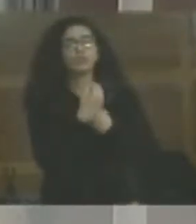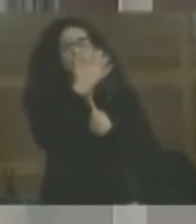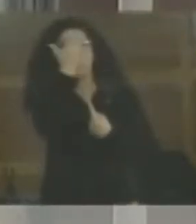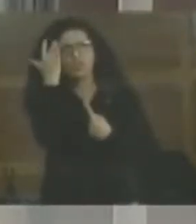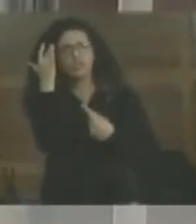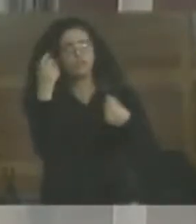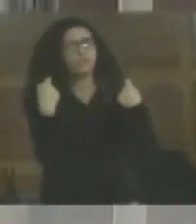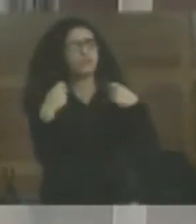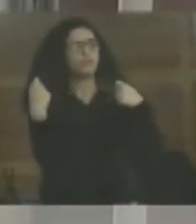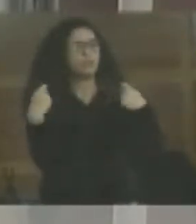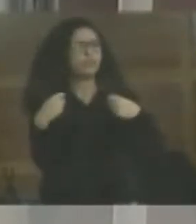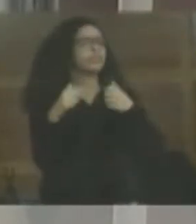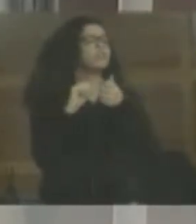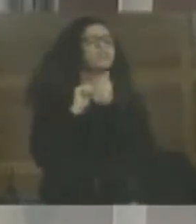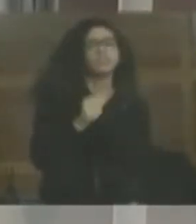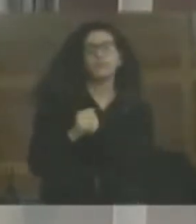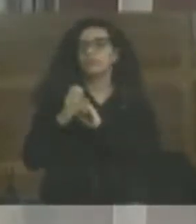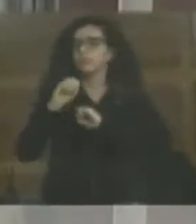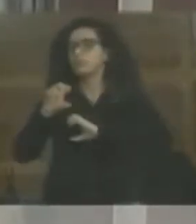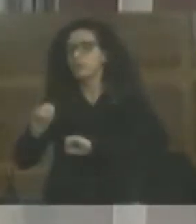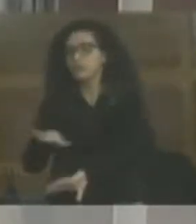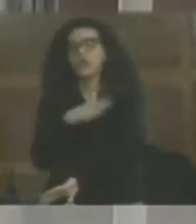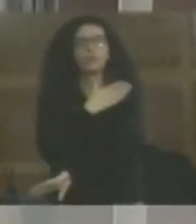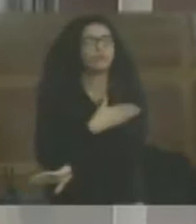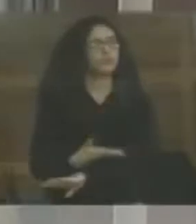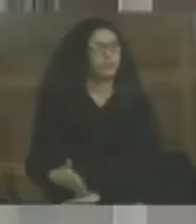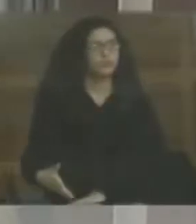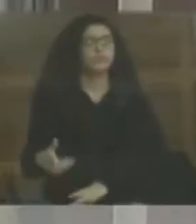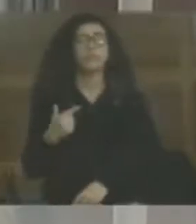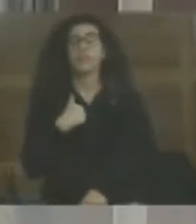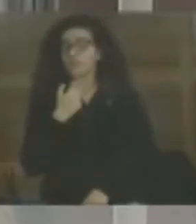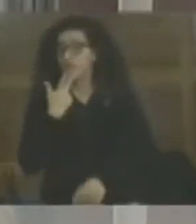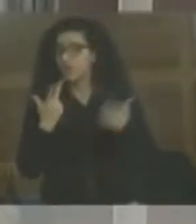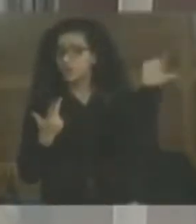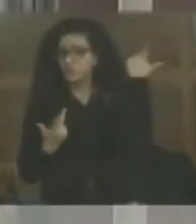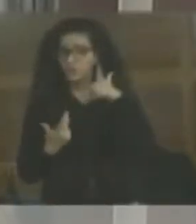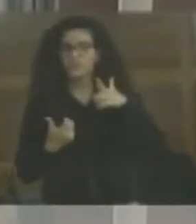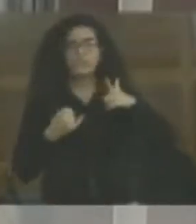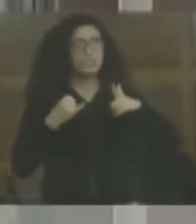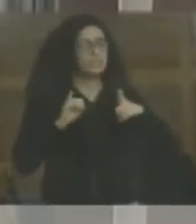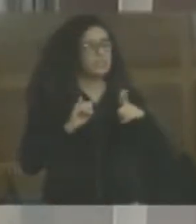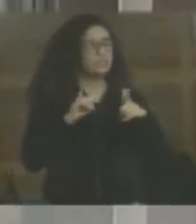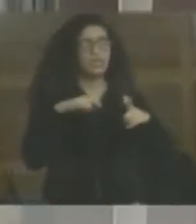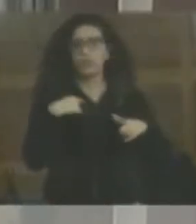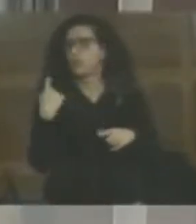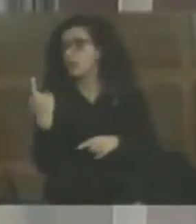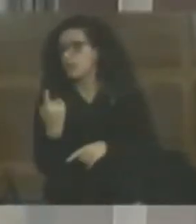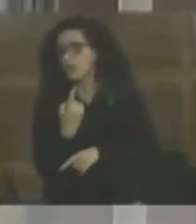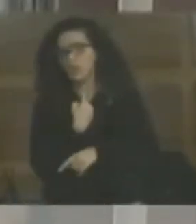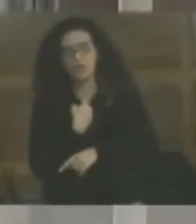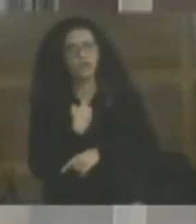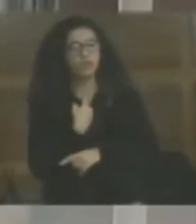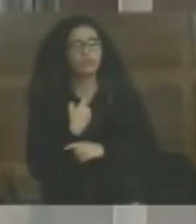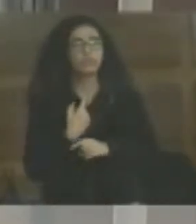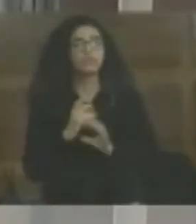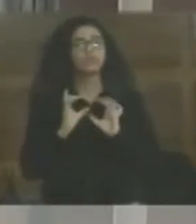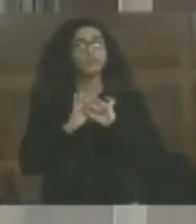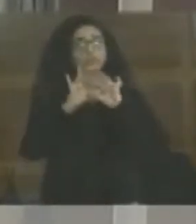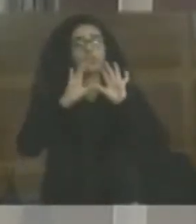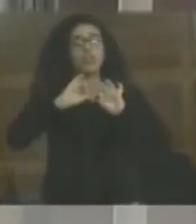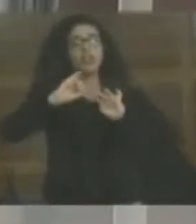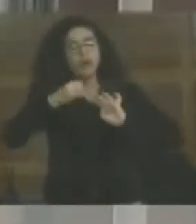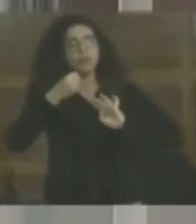no social, no esporte, na educação, na cultura, porque eu vou voltar a falar. Se nós não dermos oportunidades para os